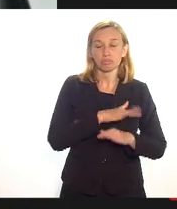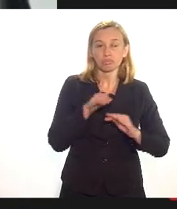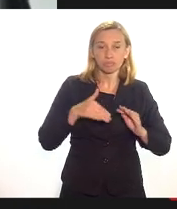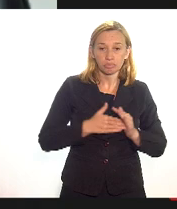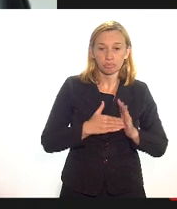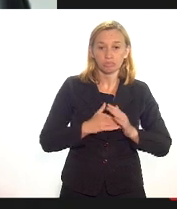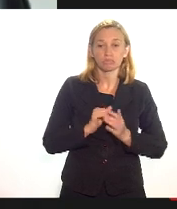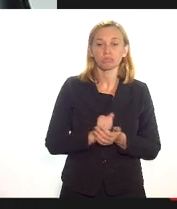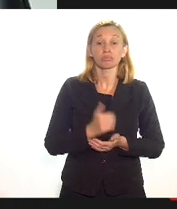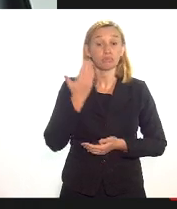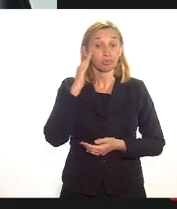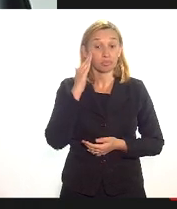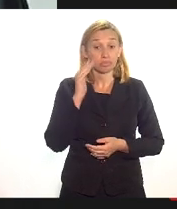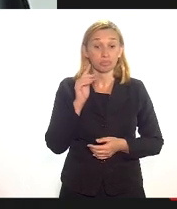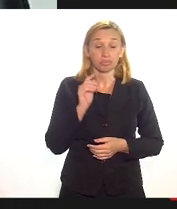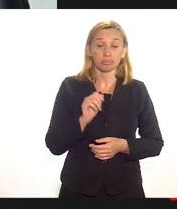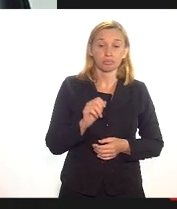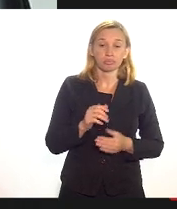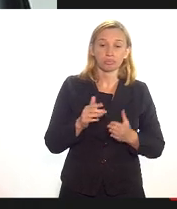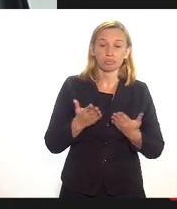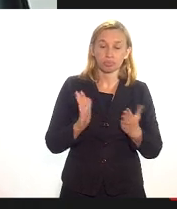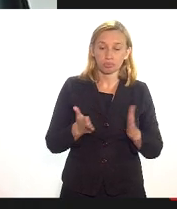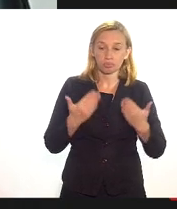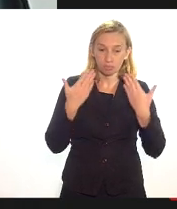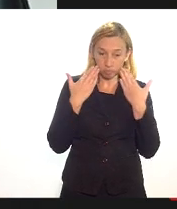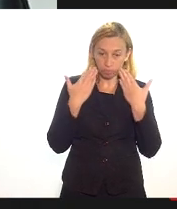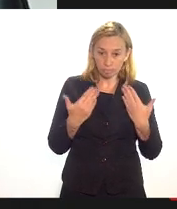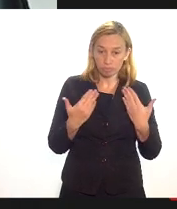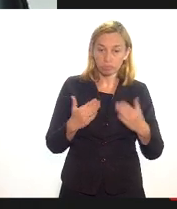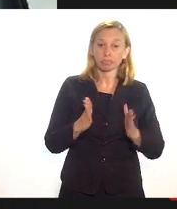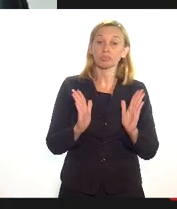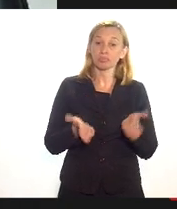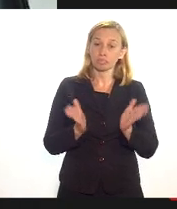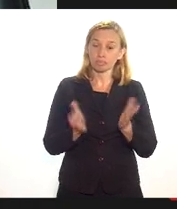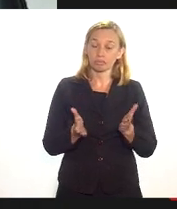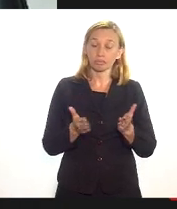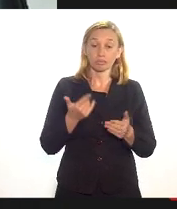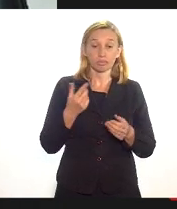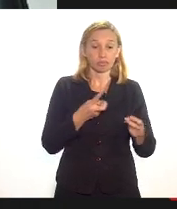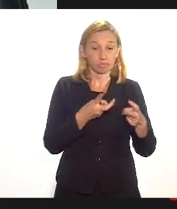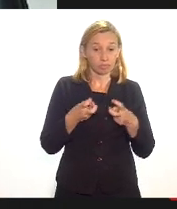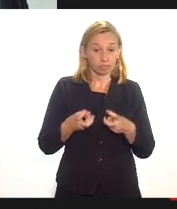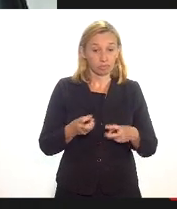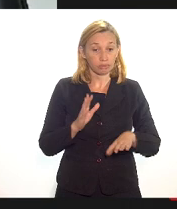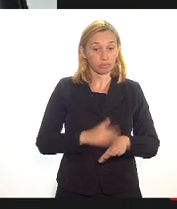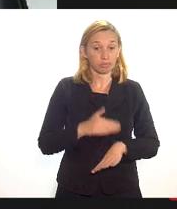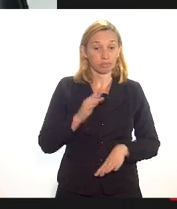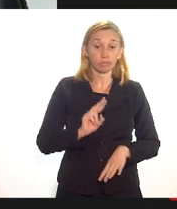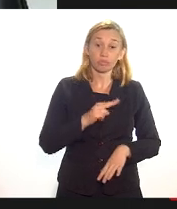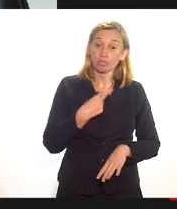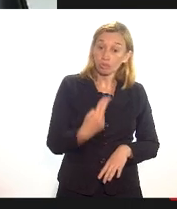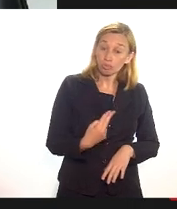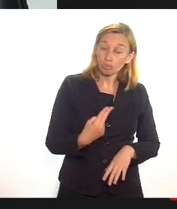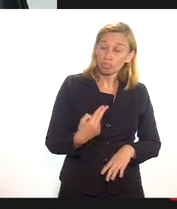membros, e entender que as lentes estão postas. Agora cabe a gente enxergar, ou então